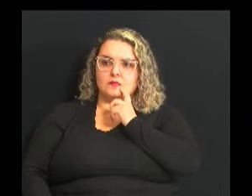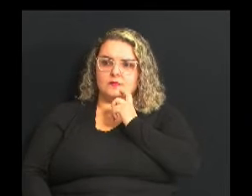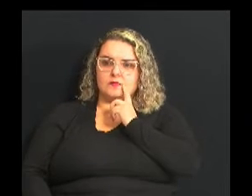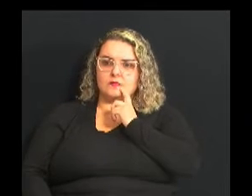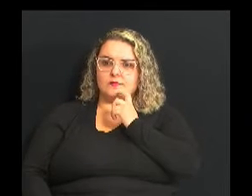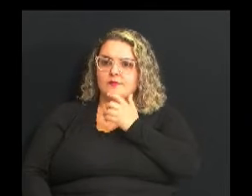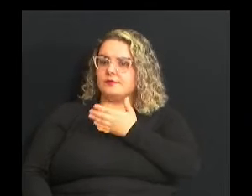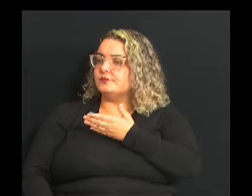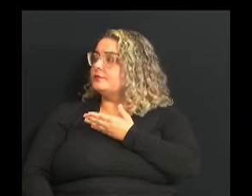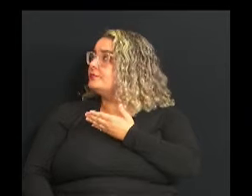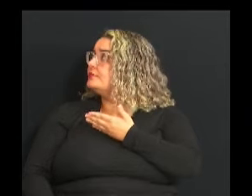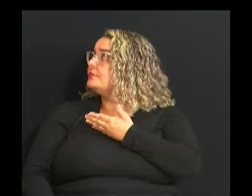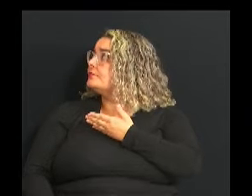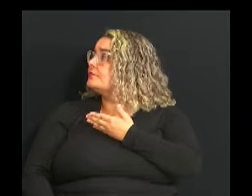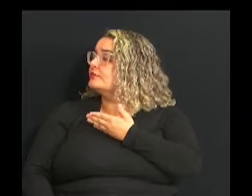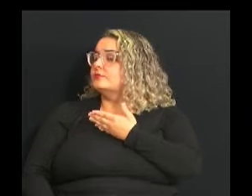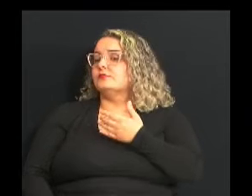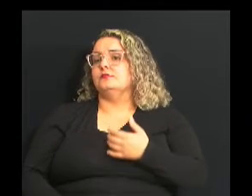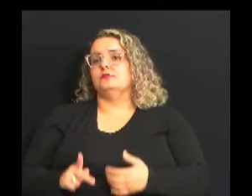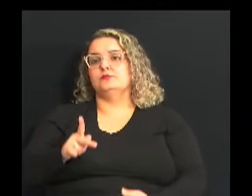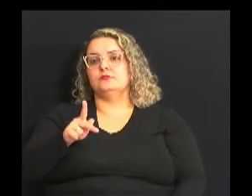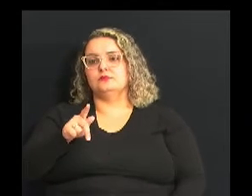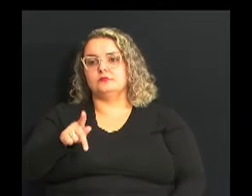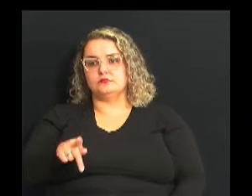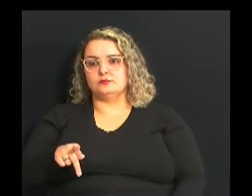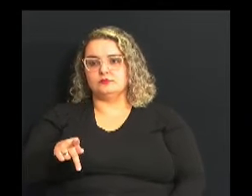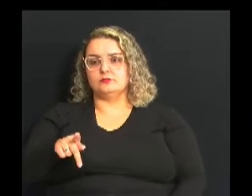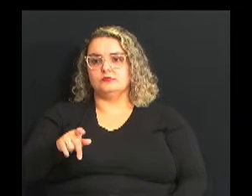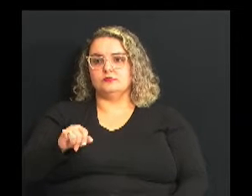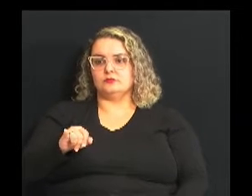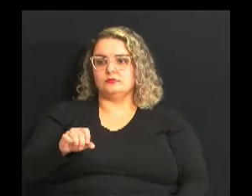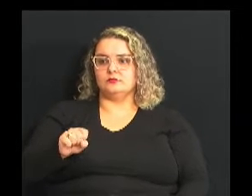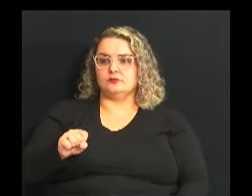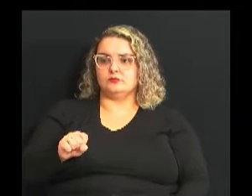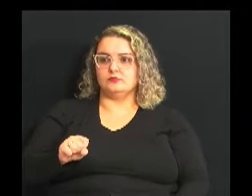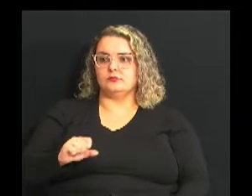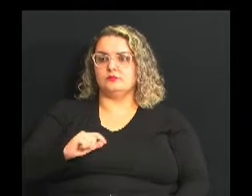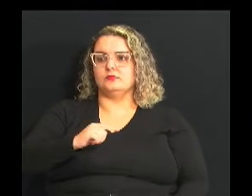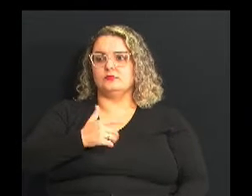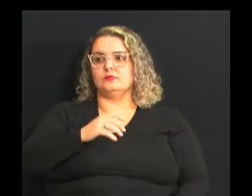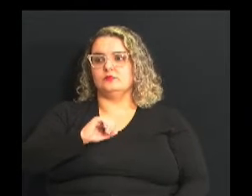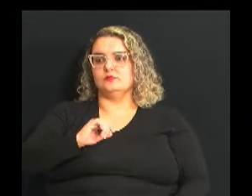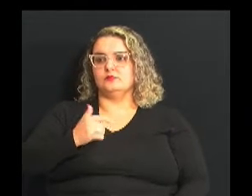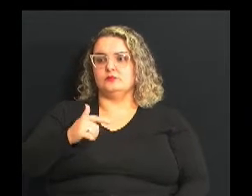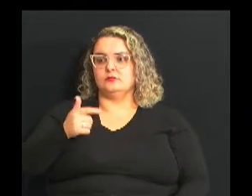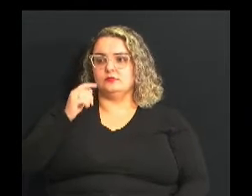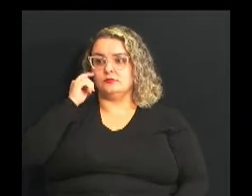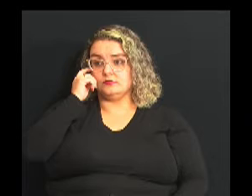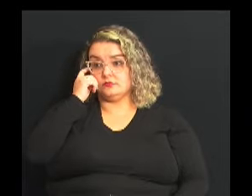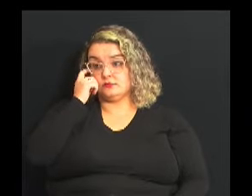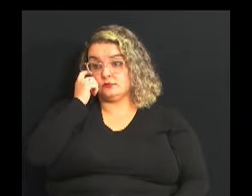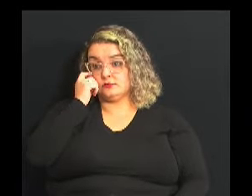ano, são os nossos KPIs, né? Nossos indicadores aqui para o ano de 2022, né?